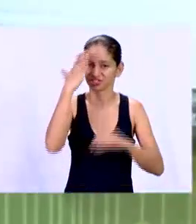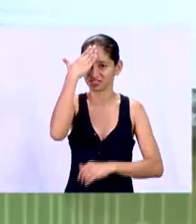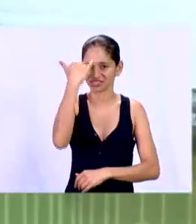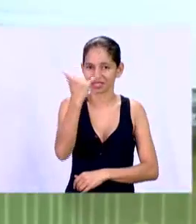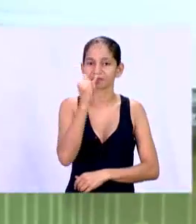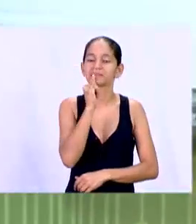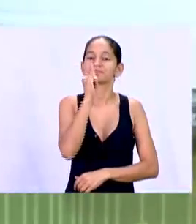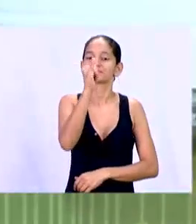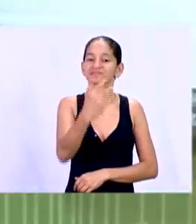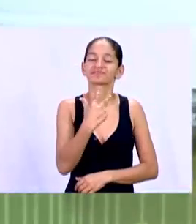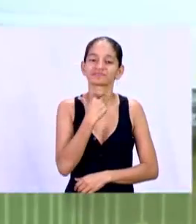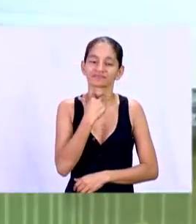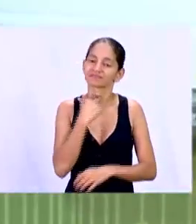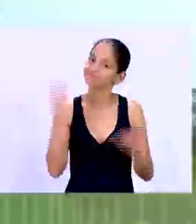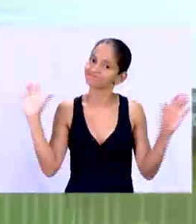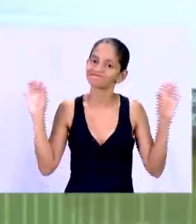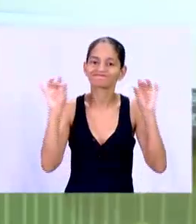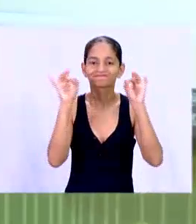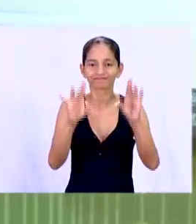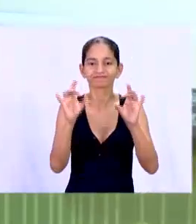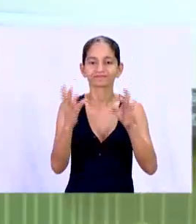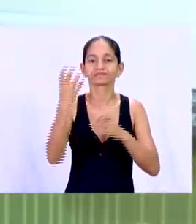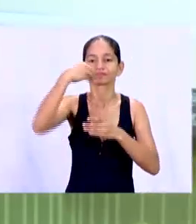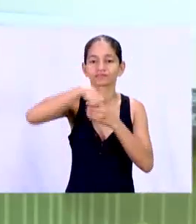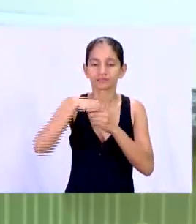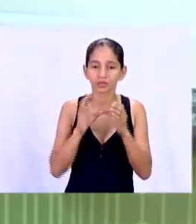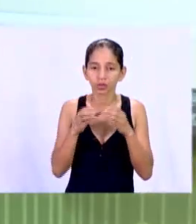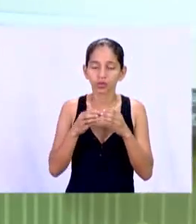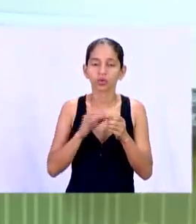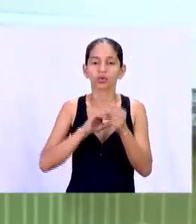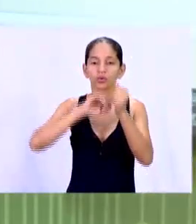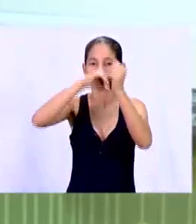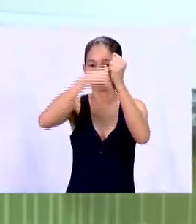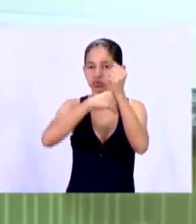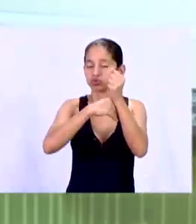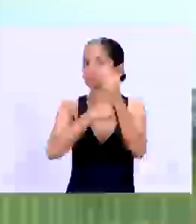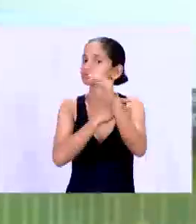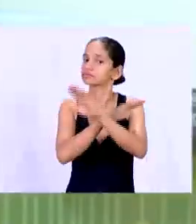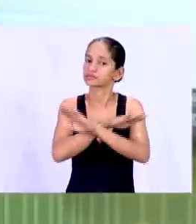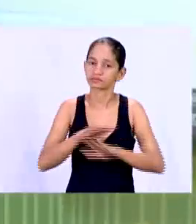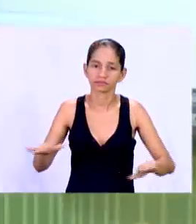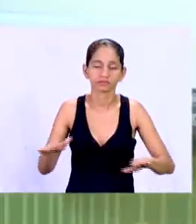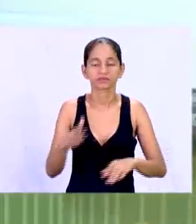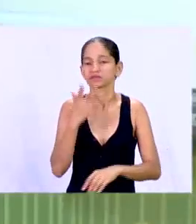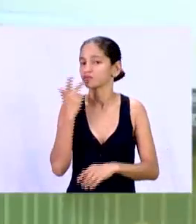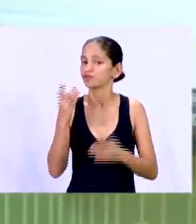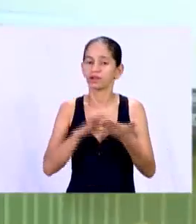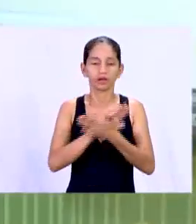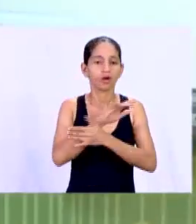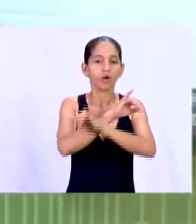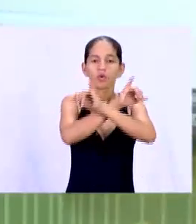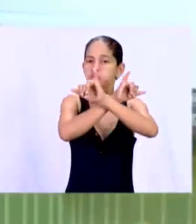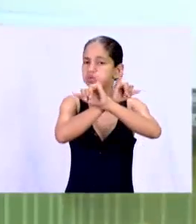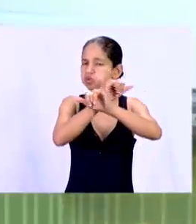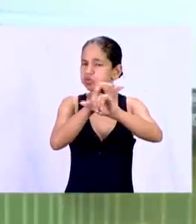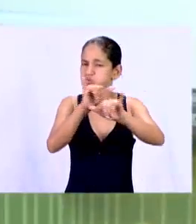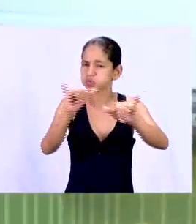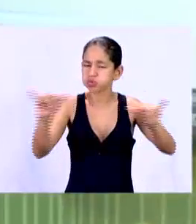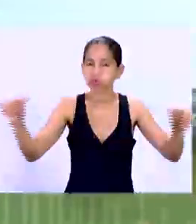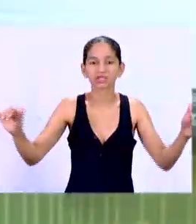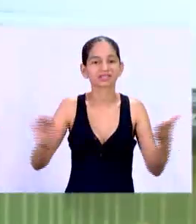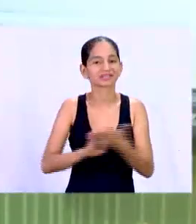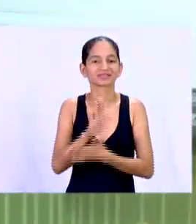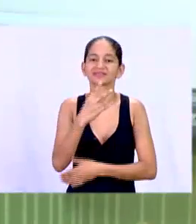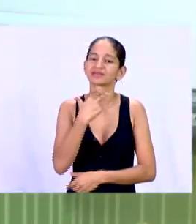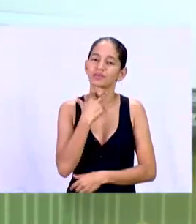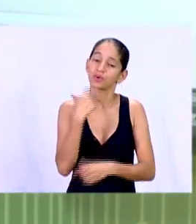É algo que é privilegiado e a empresa acredita que você não vai falar para ninguém, mesmo sendo a